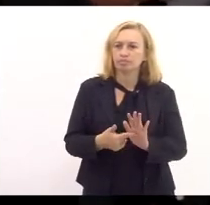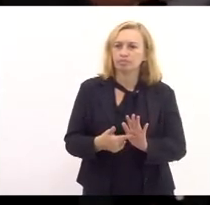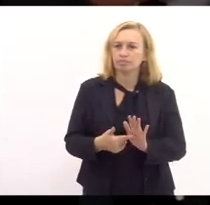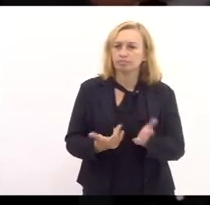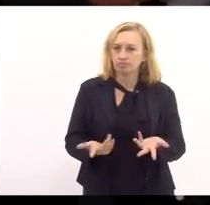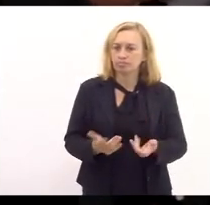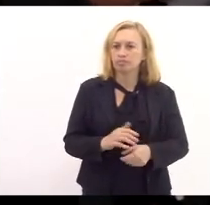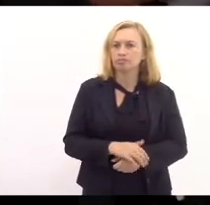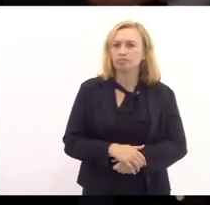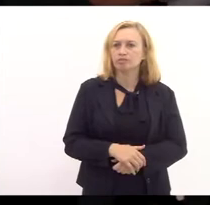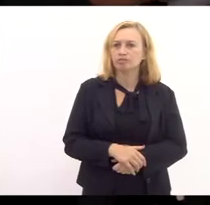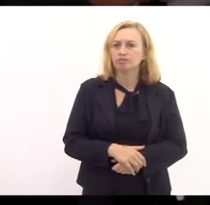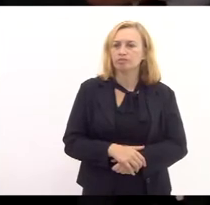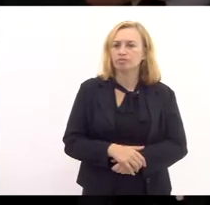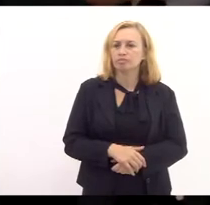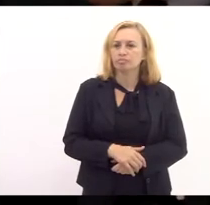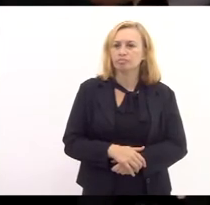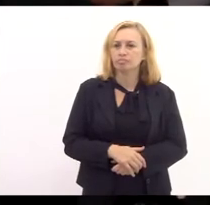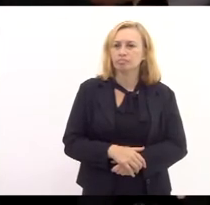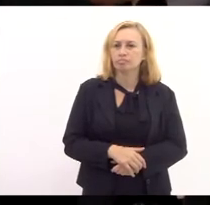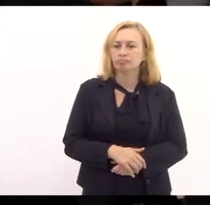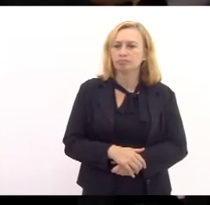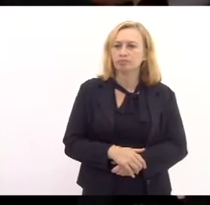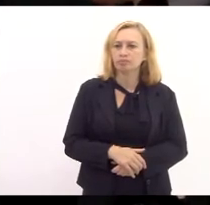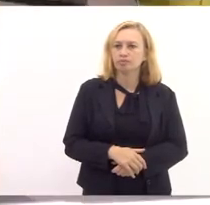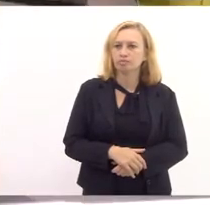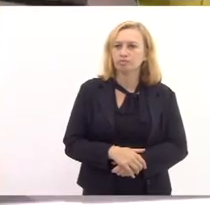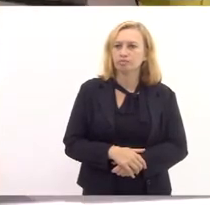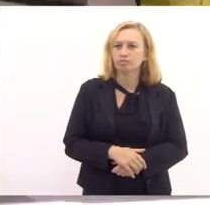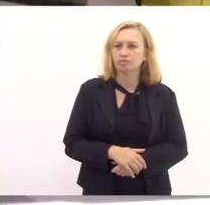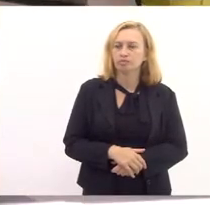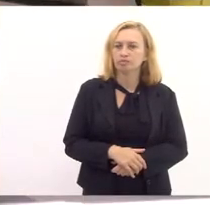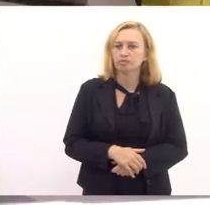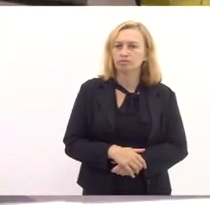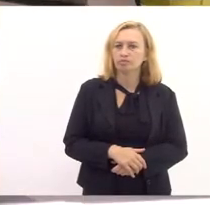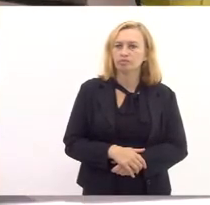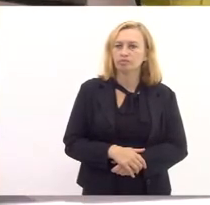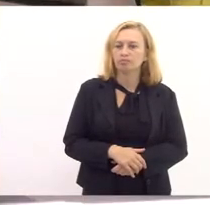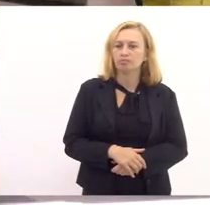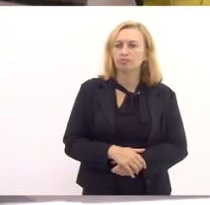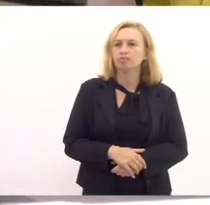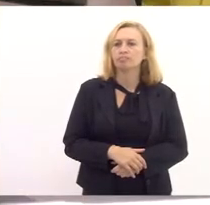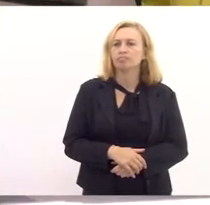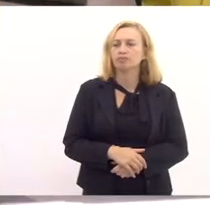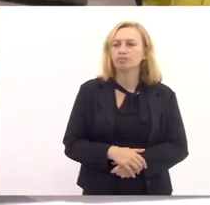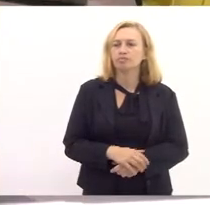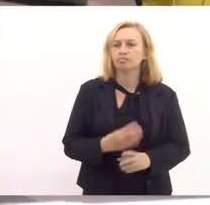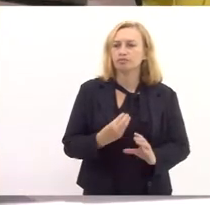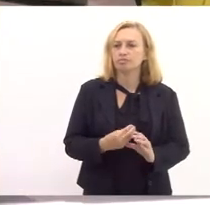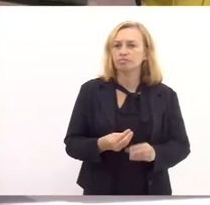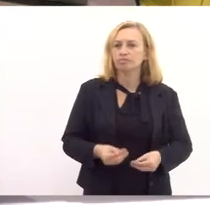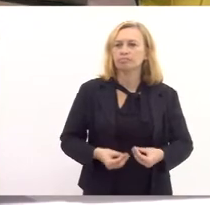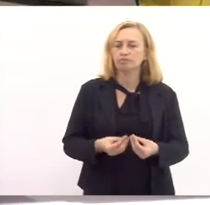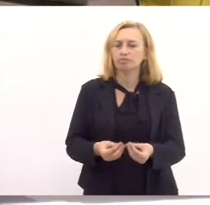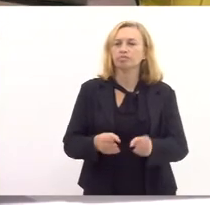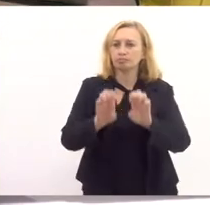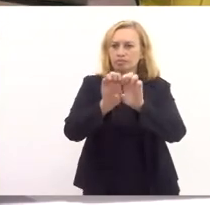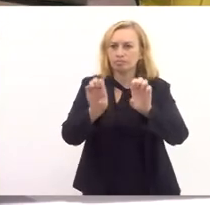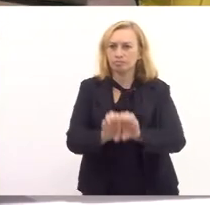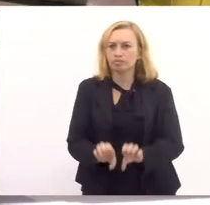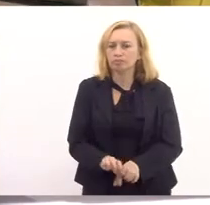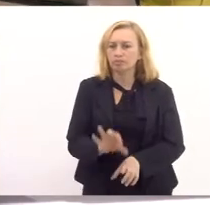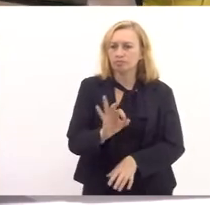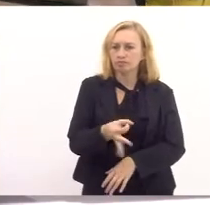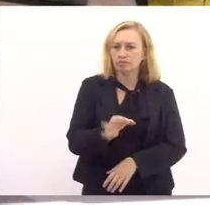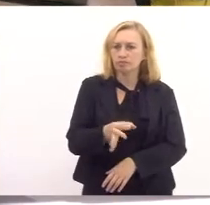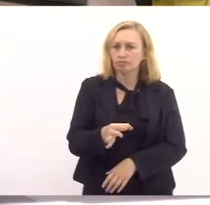mitigar a lentidão que a gente tem enfrentado no tema, para poder entregar de fato uma estrutura. Essa